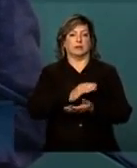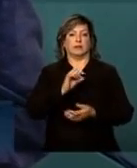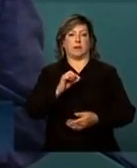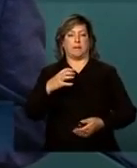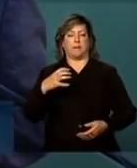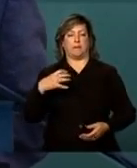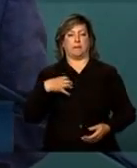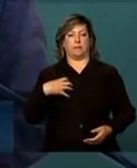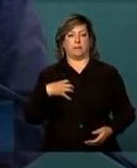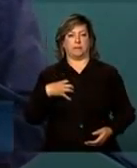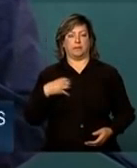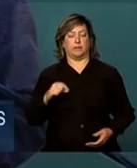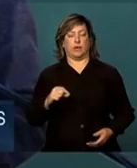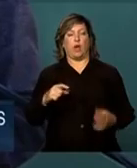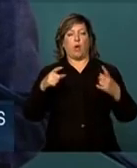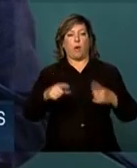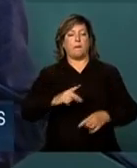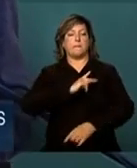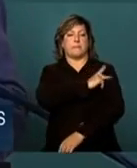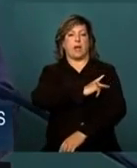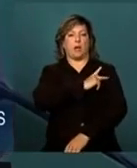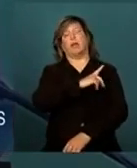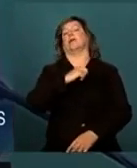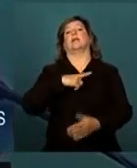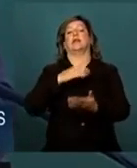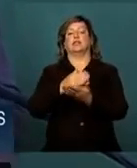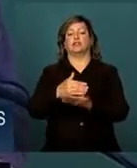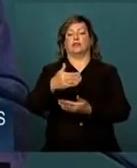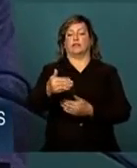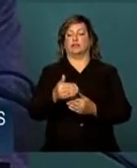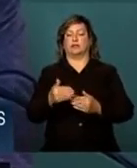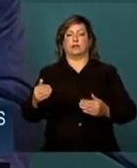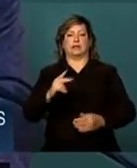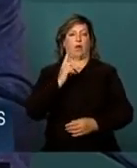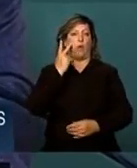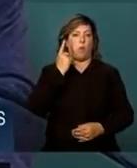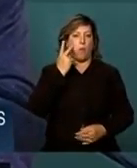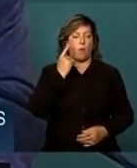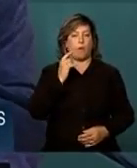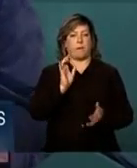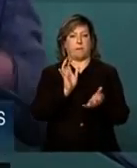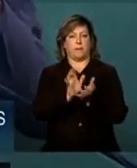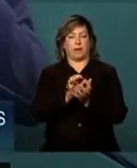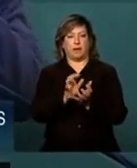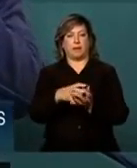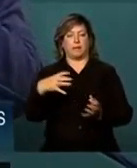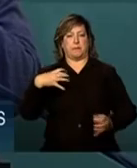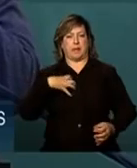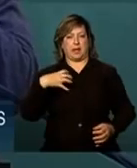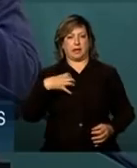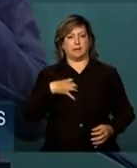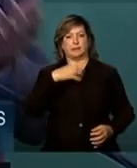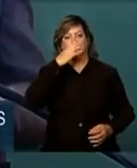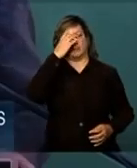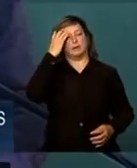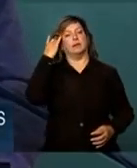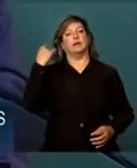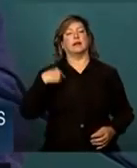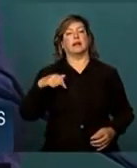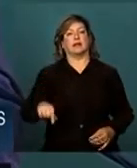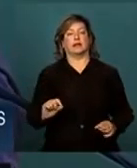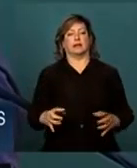Bahia, onde o Piauí tem divisor com o Ceará, Pernambuco e Bahia, ainda